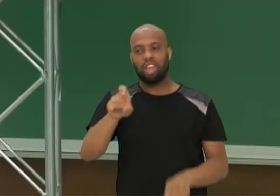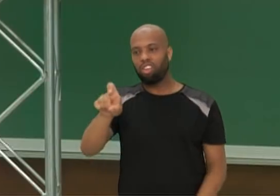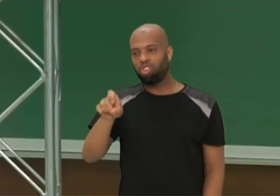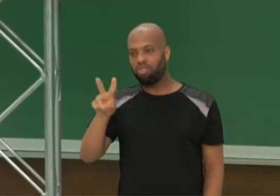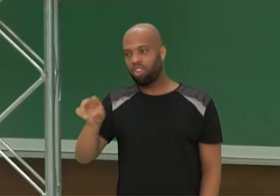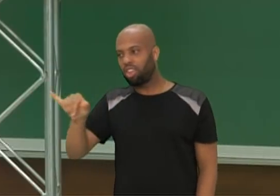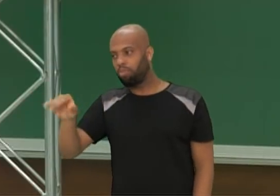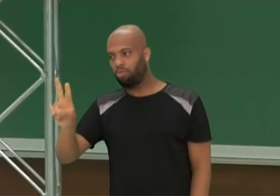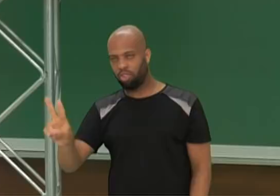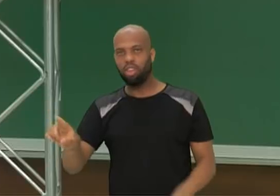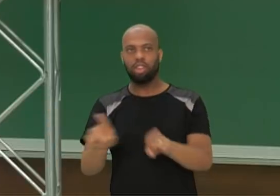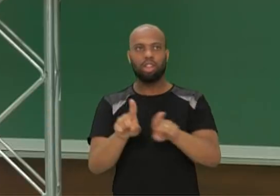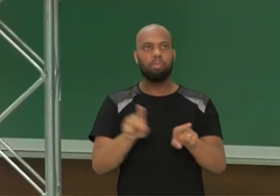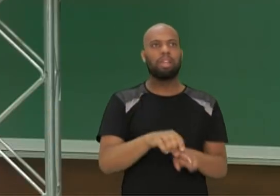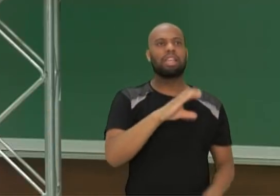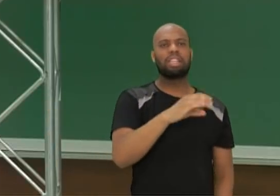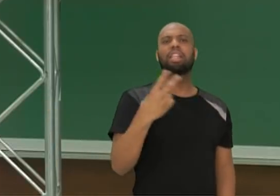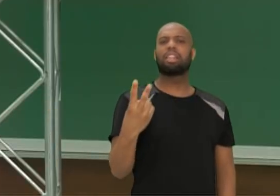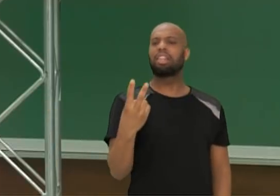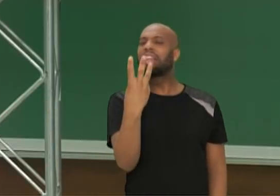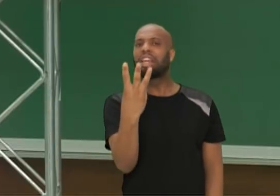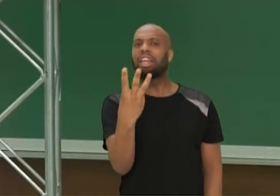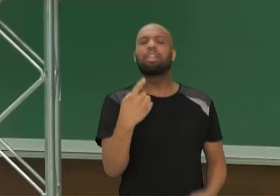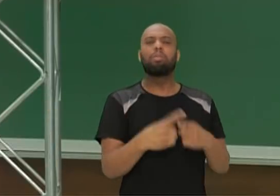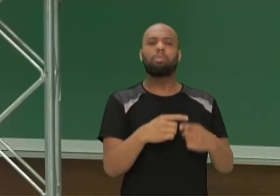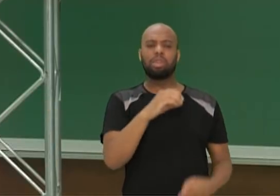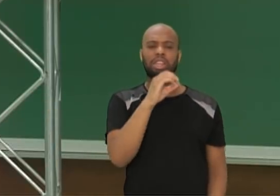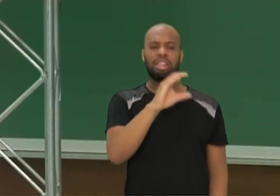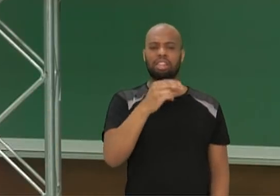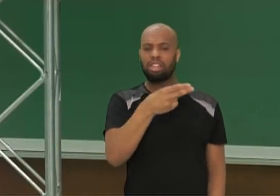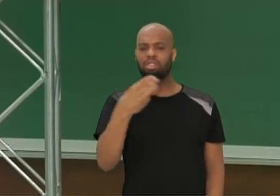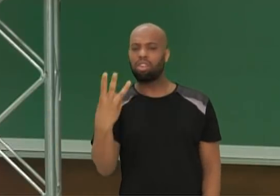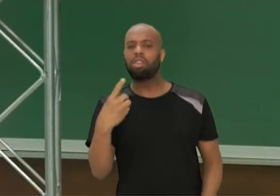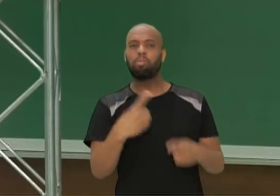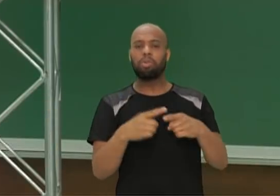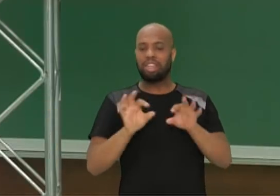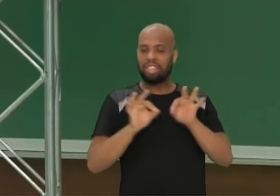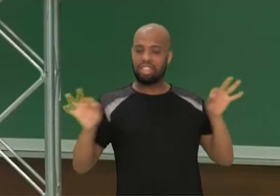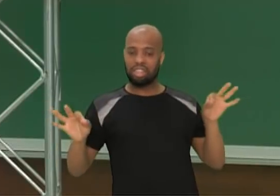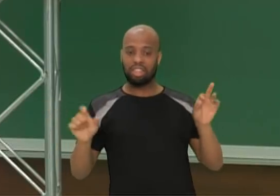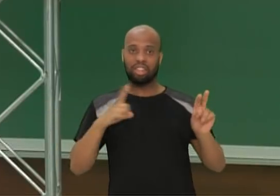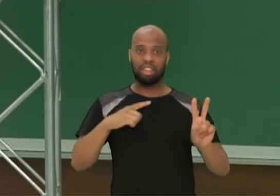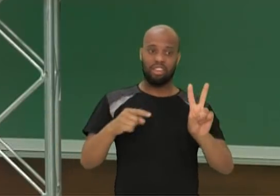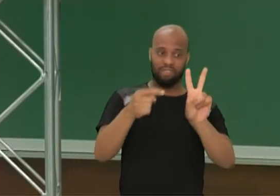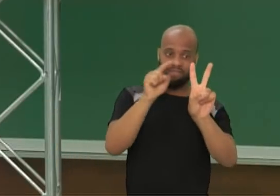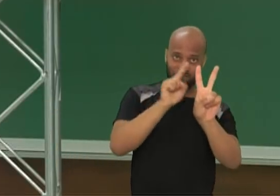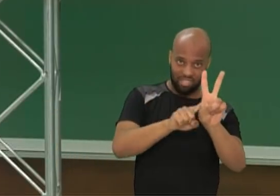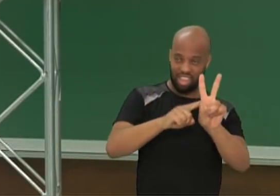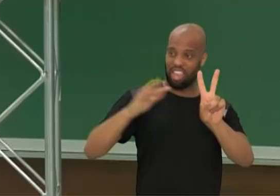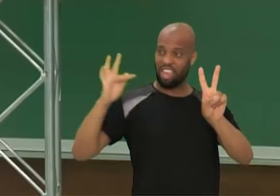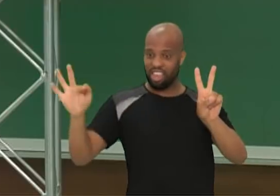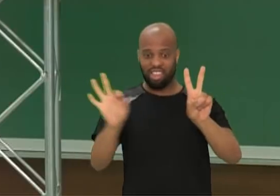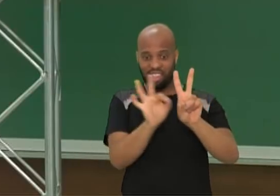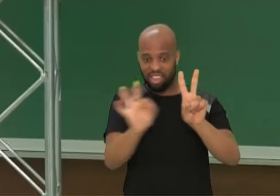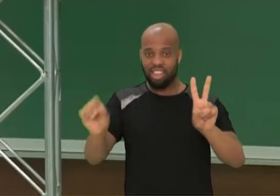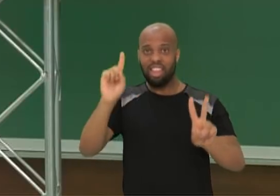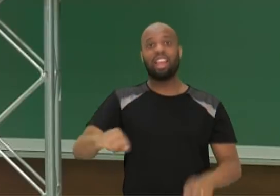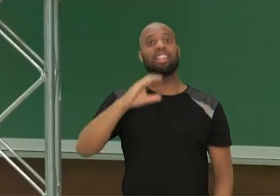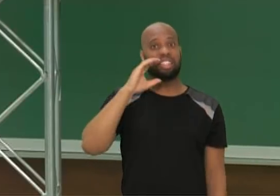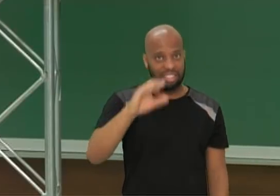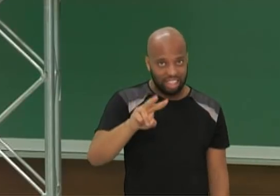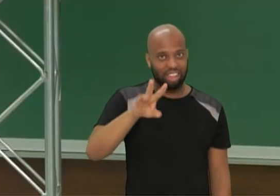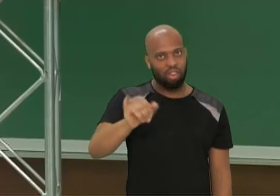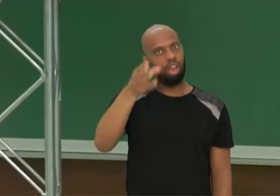O C, 3. De onde eu tirei esse 3? É a distância do foco até o vértice. Isso eu tenho certeza que vocês vão